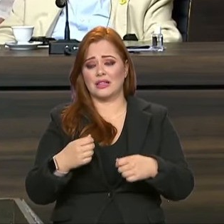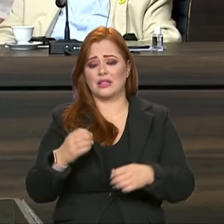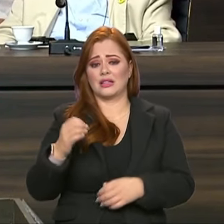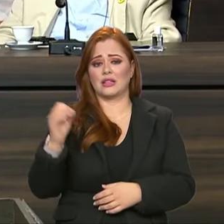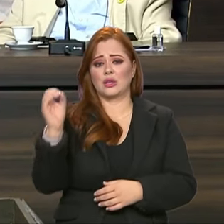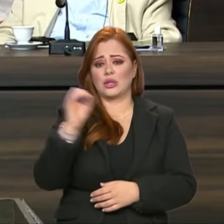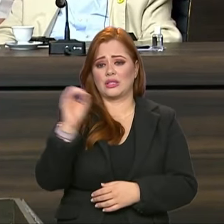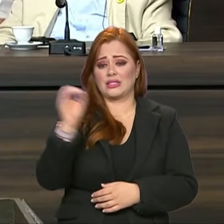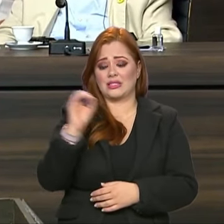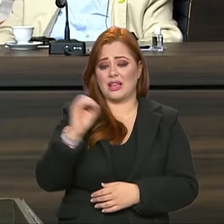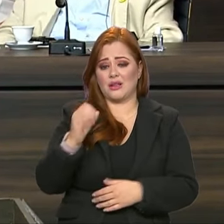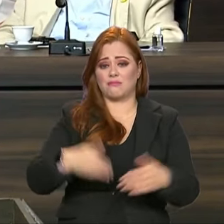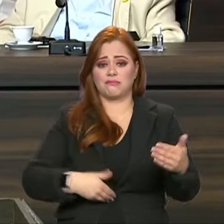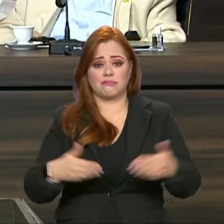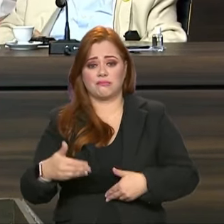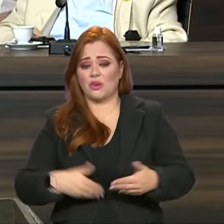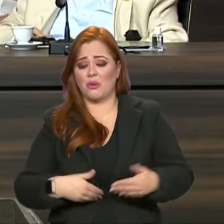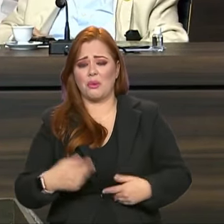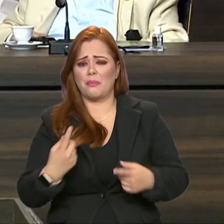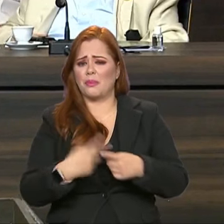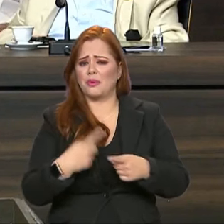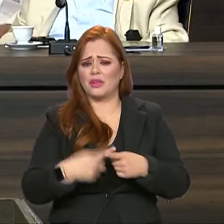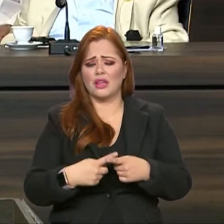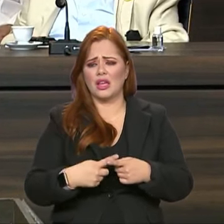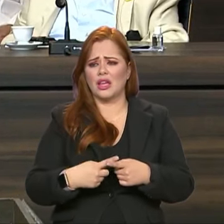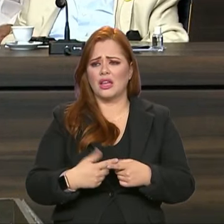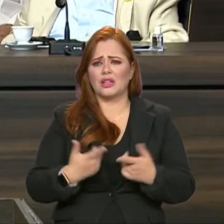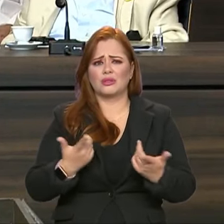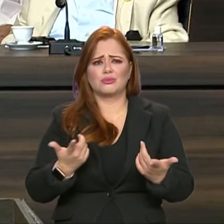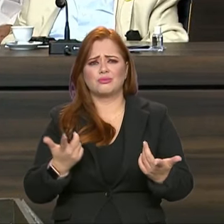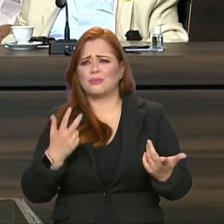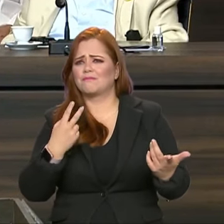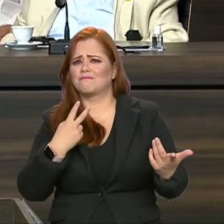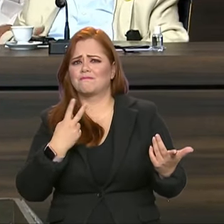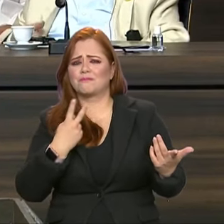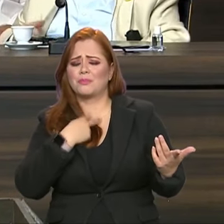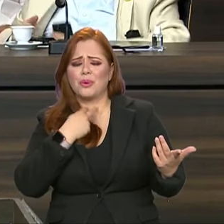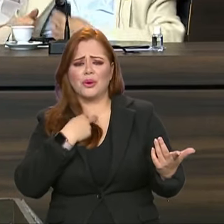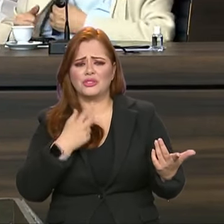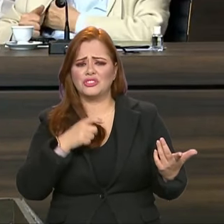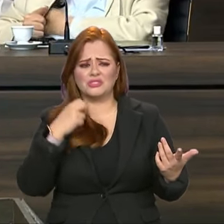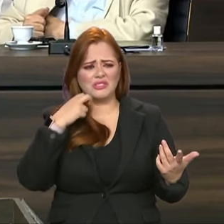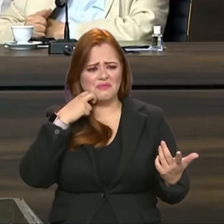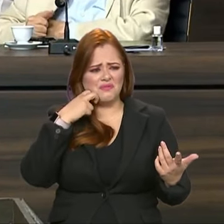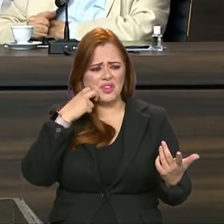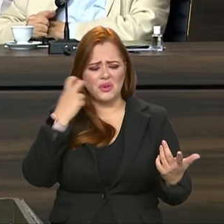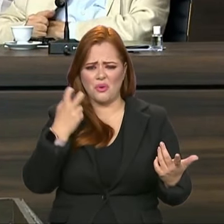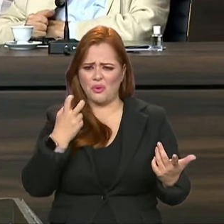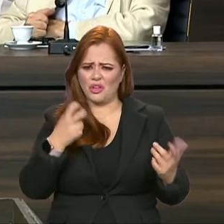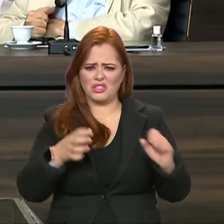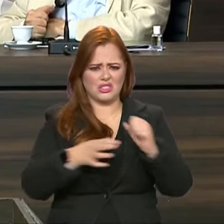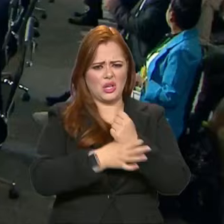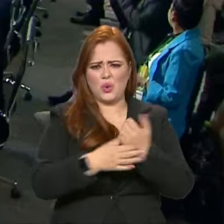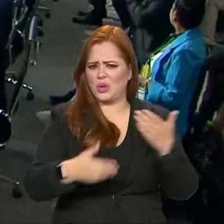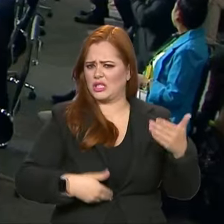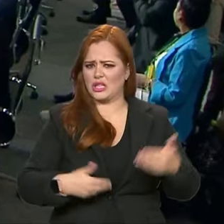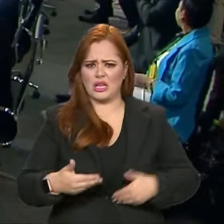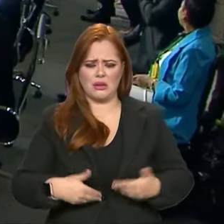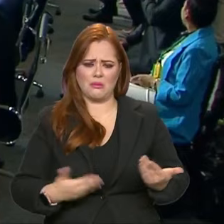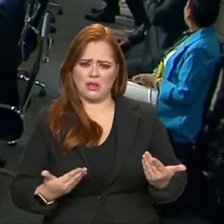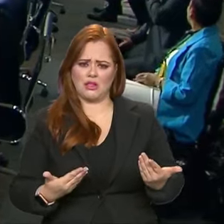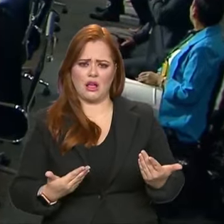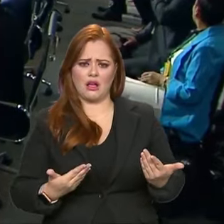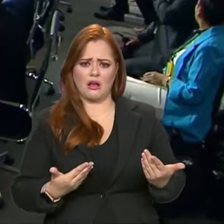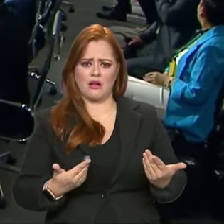fome zero ali. Não é possível que hajam esses índices tão vergonhosos de segurança alimentar. Queremos